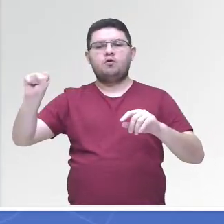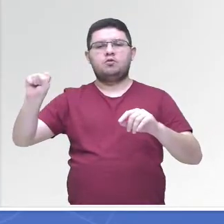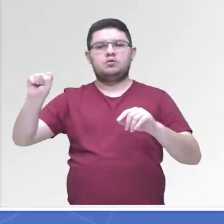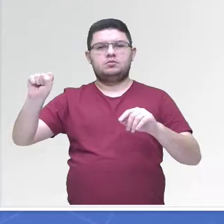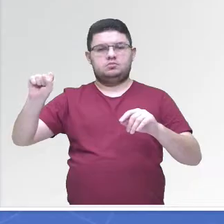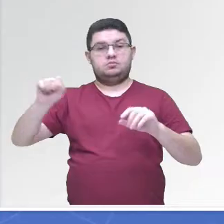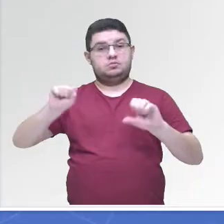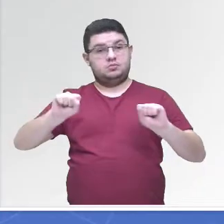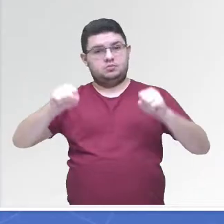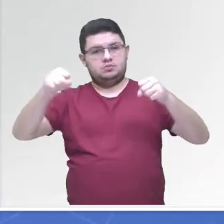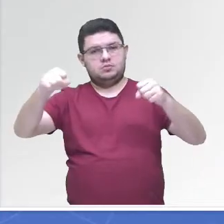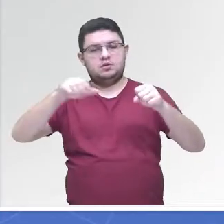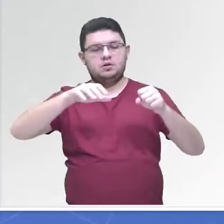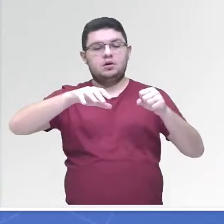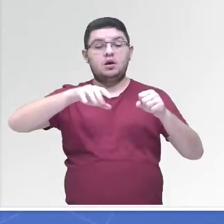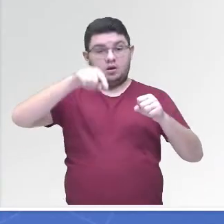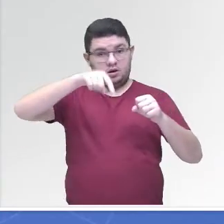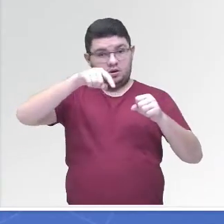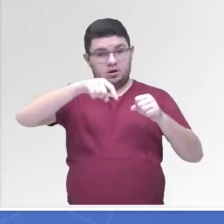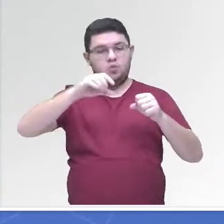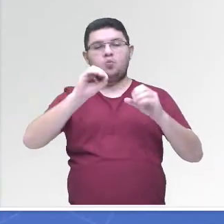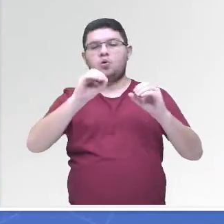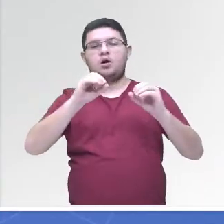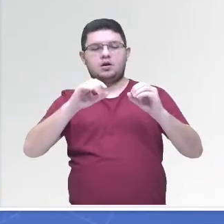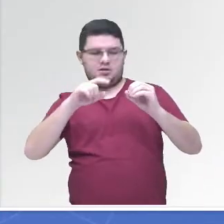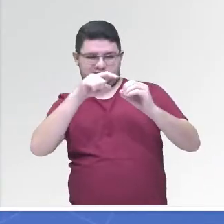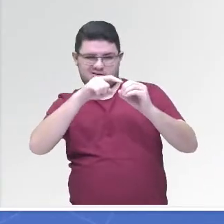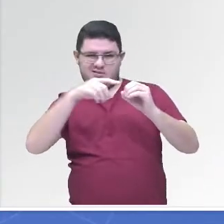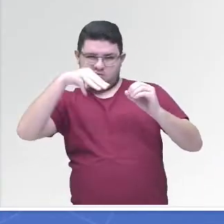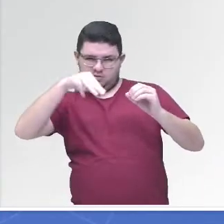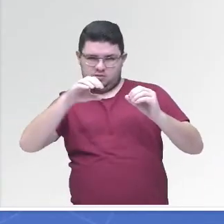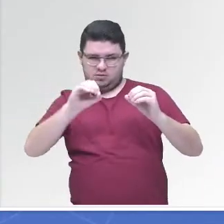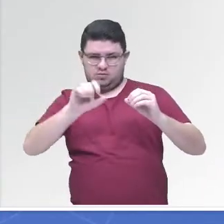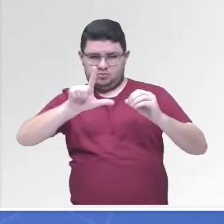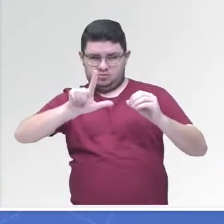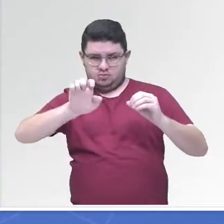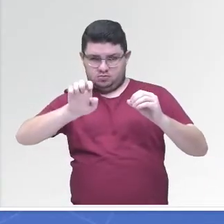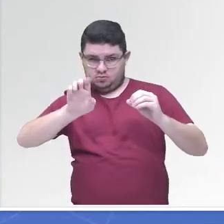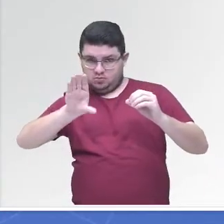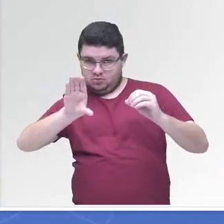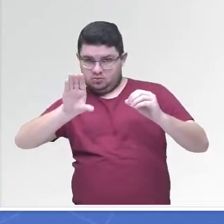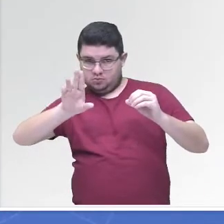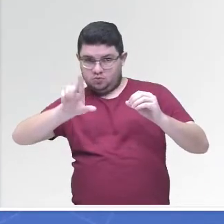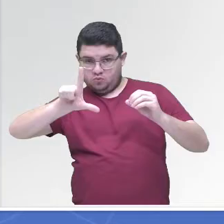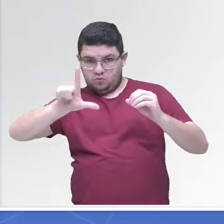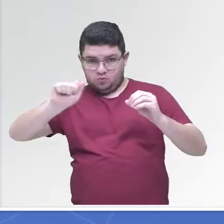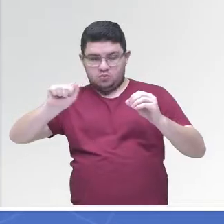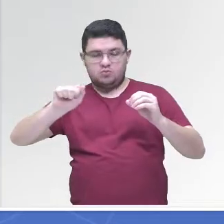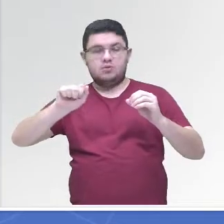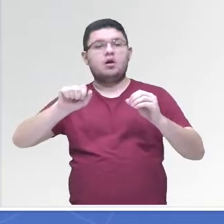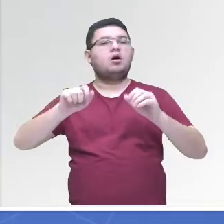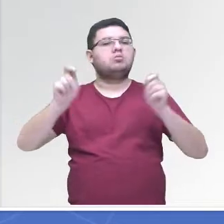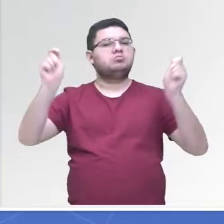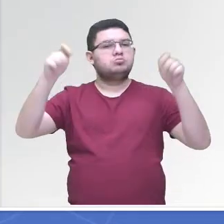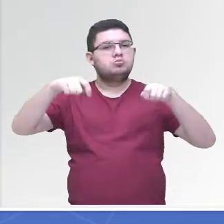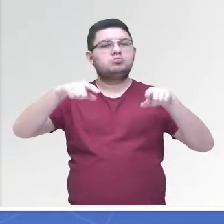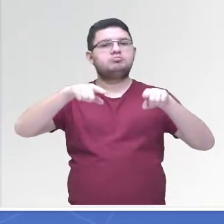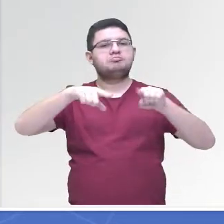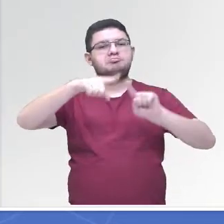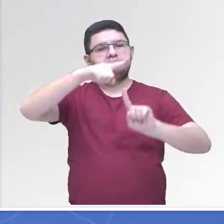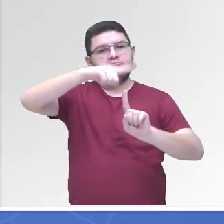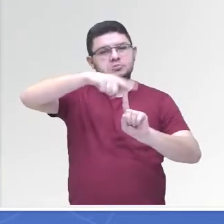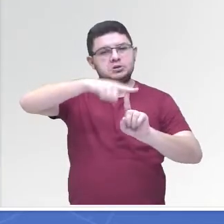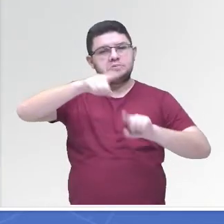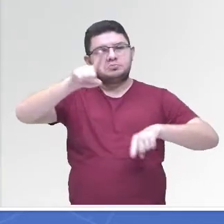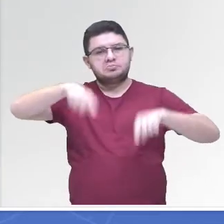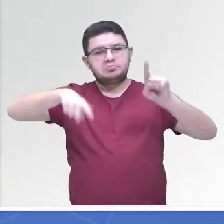força que pode atuar nessa molécula, a gente vai ter um tipo de estado físico da matéria diferenciado, tá? Olha só um pouquinho